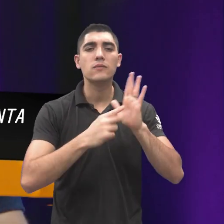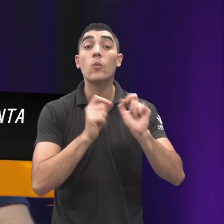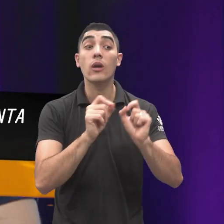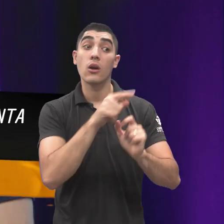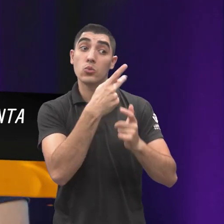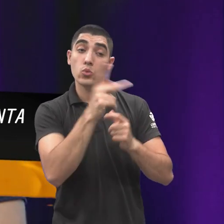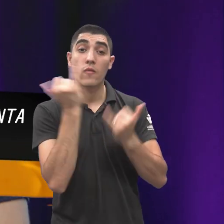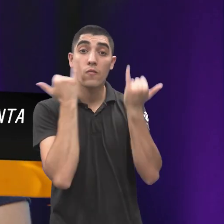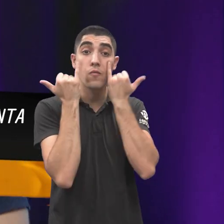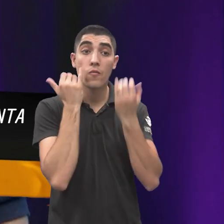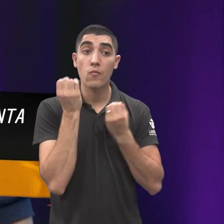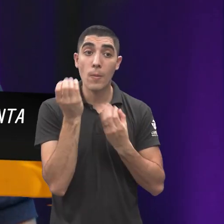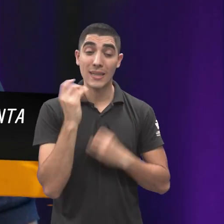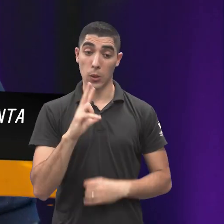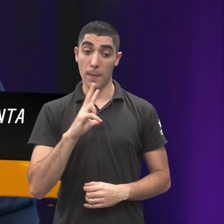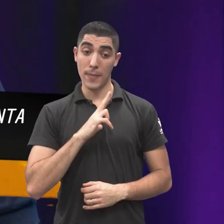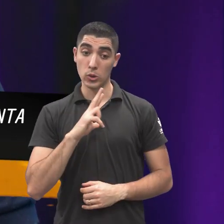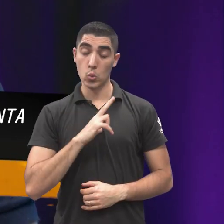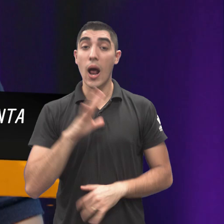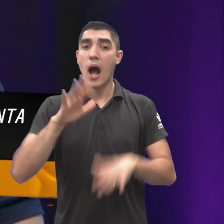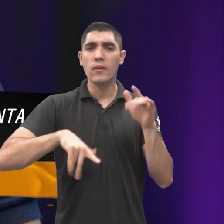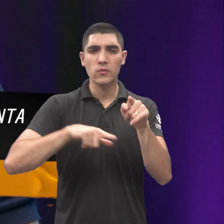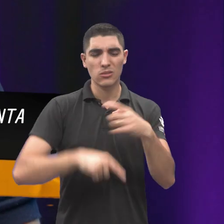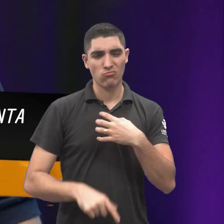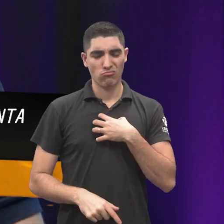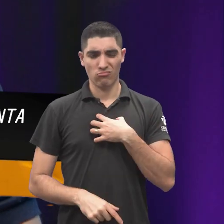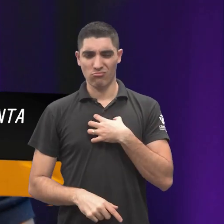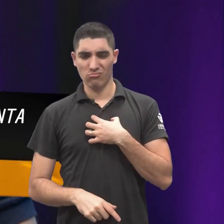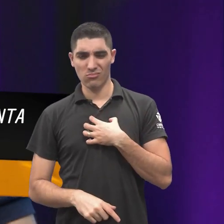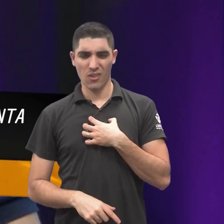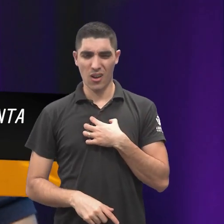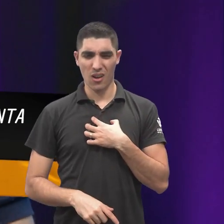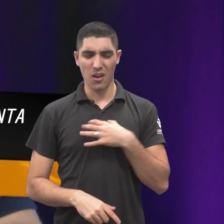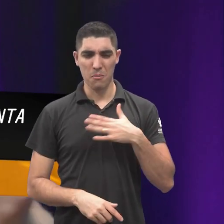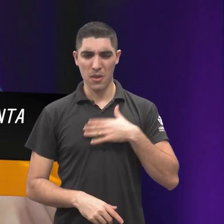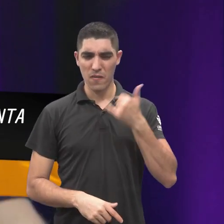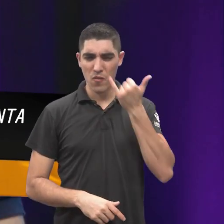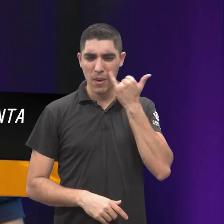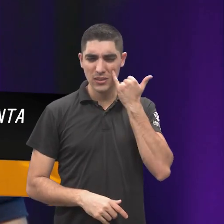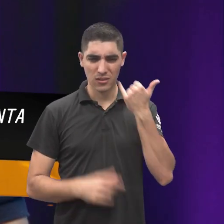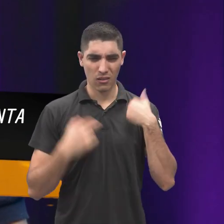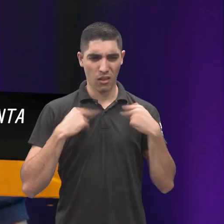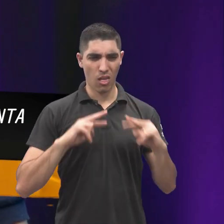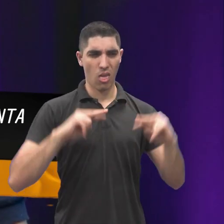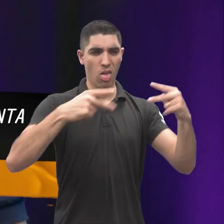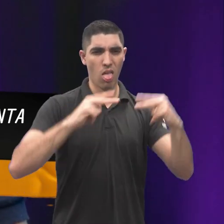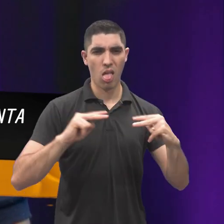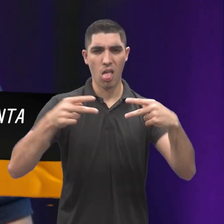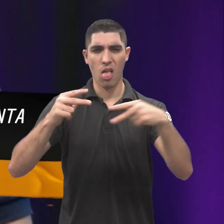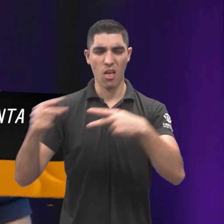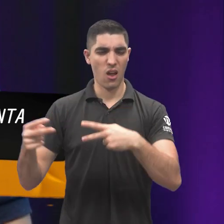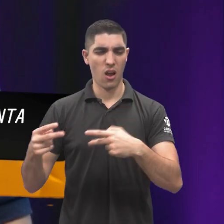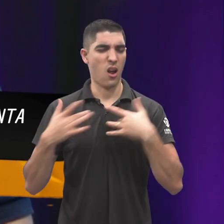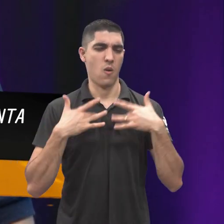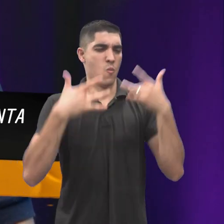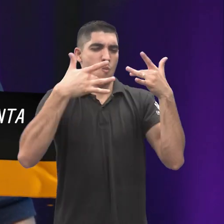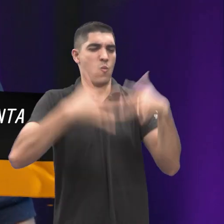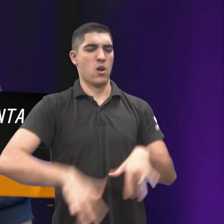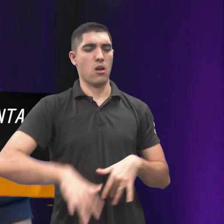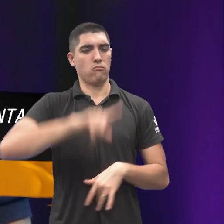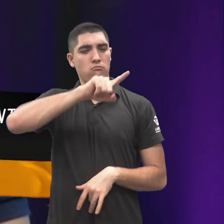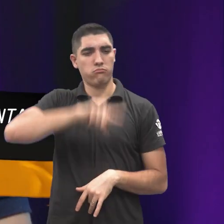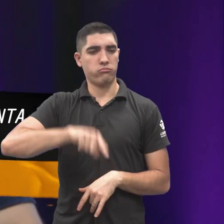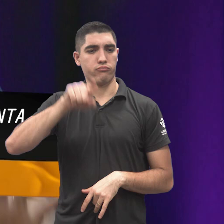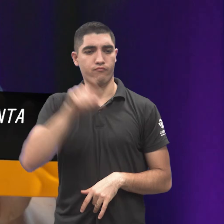segurança dos dados pessoais. Então, se uma pessoa não se sente bem ali compartilhando essas informações, ela tem todo o direito